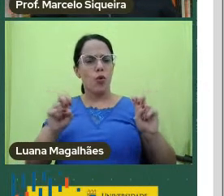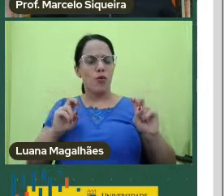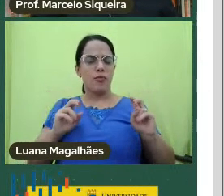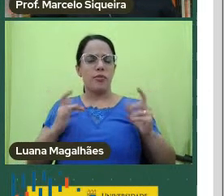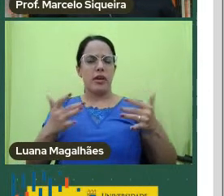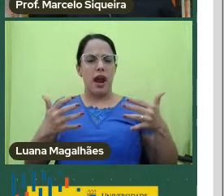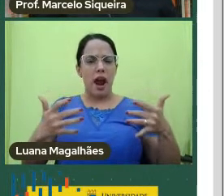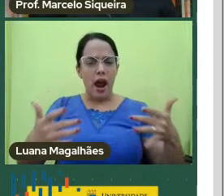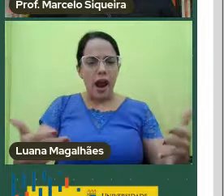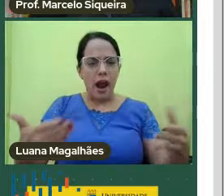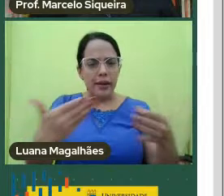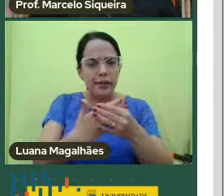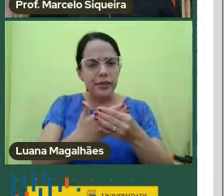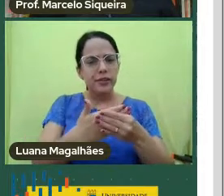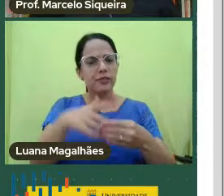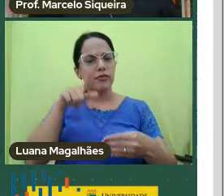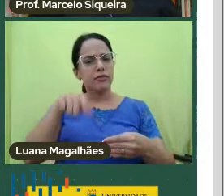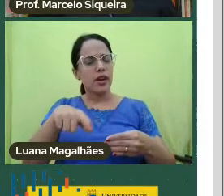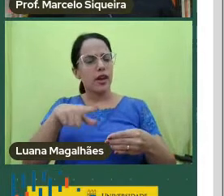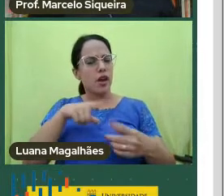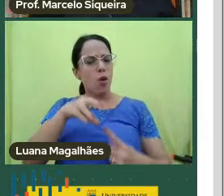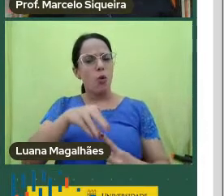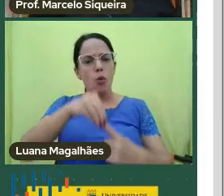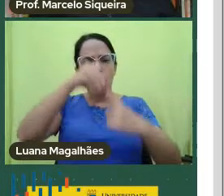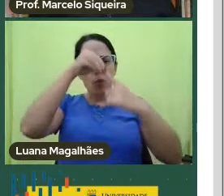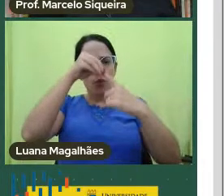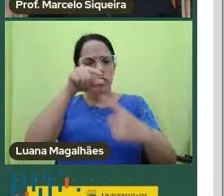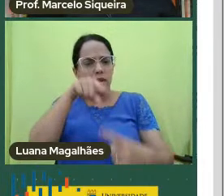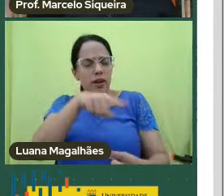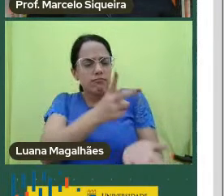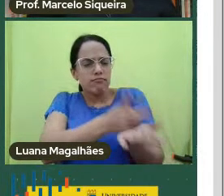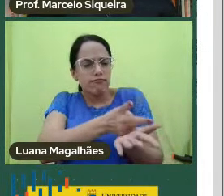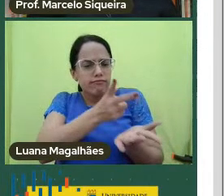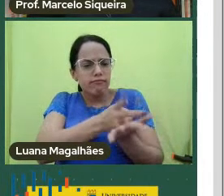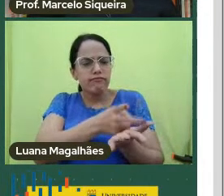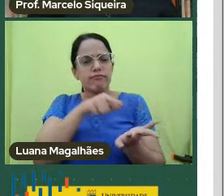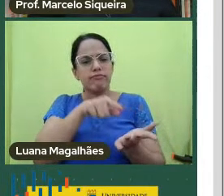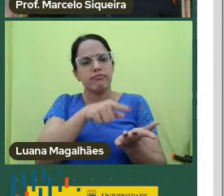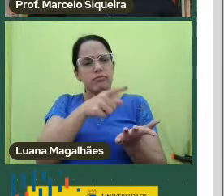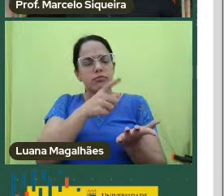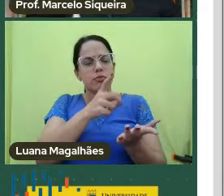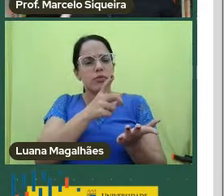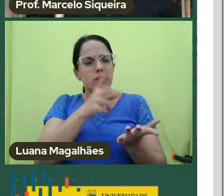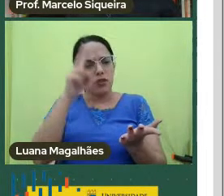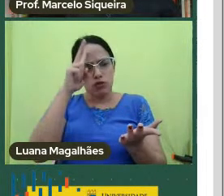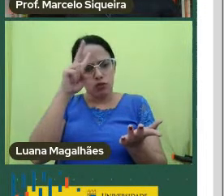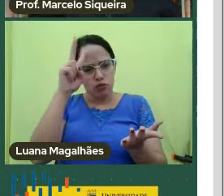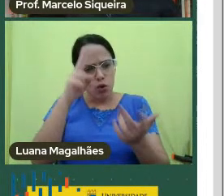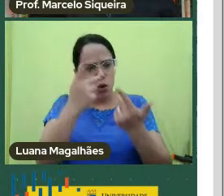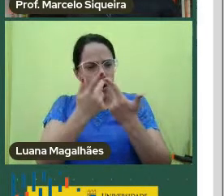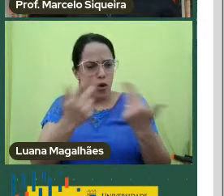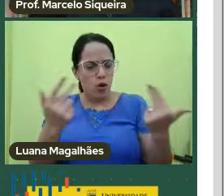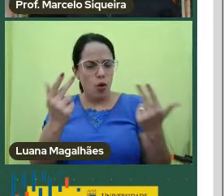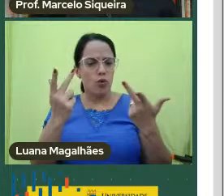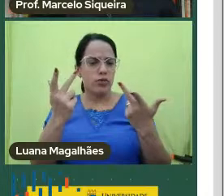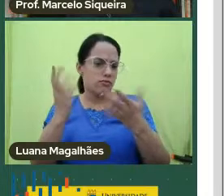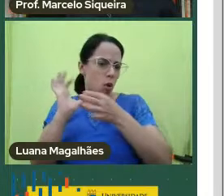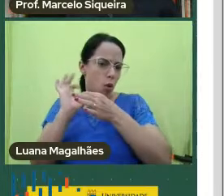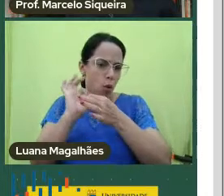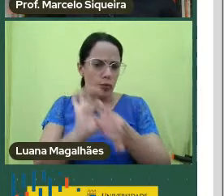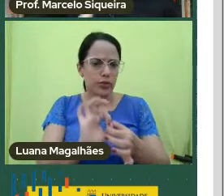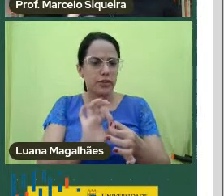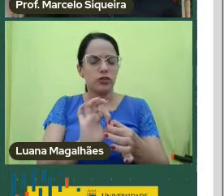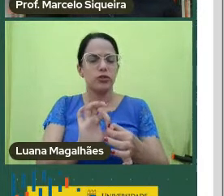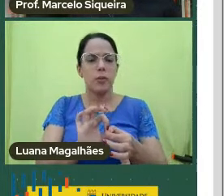insubstituíveis, né, eles são únicos, eles preservam, né, essa história, né, esse contexto. Eles